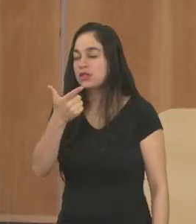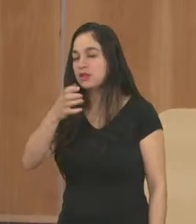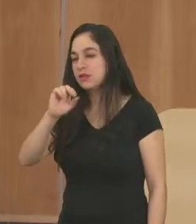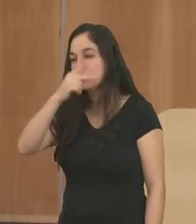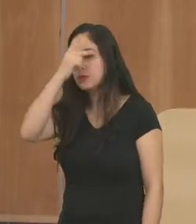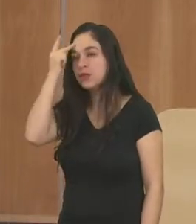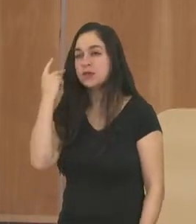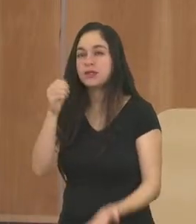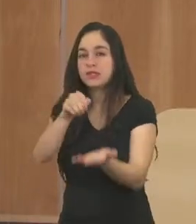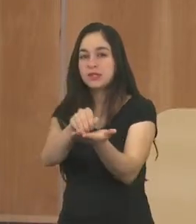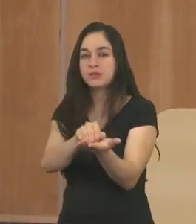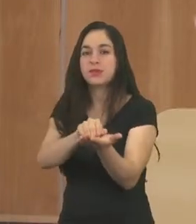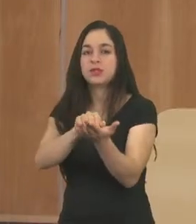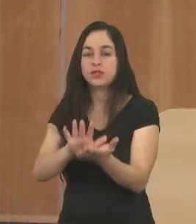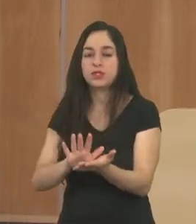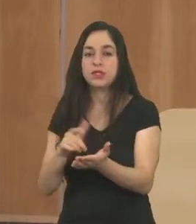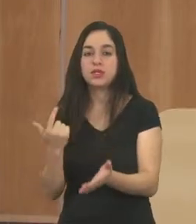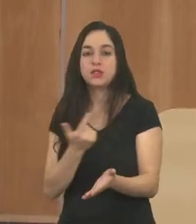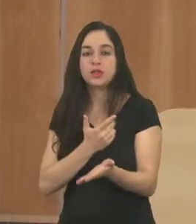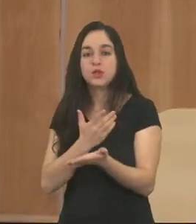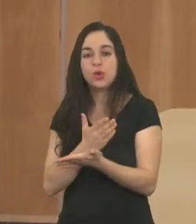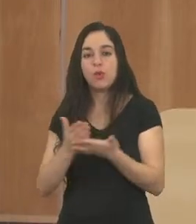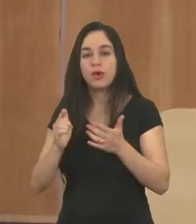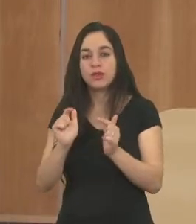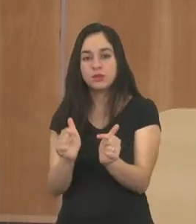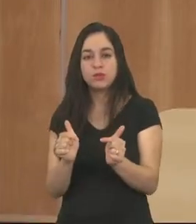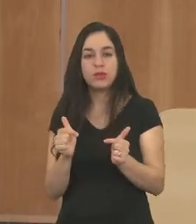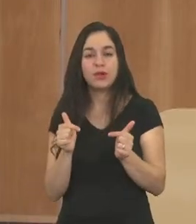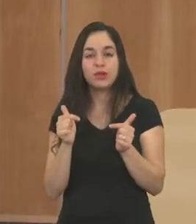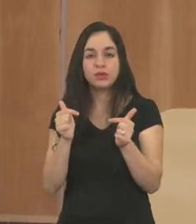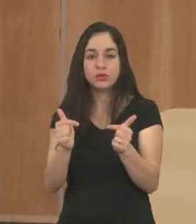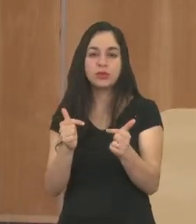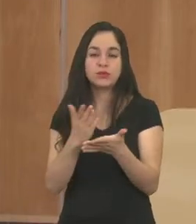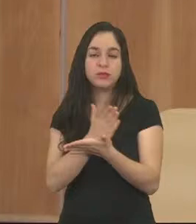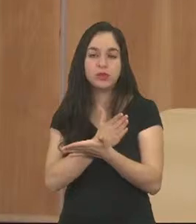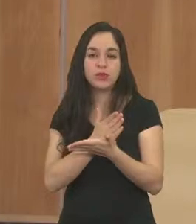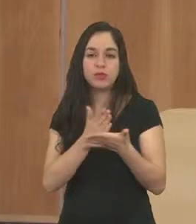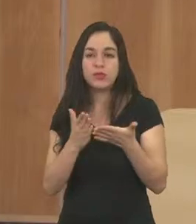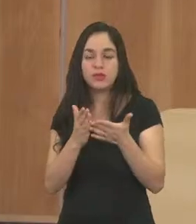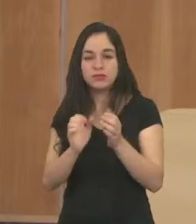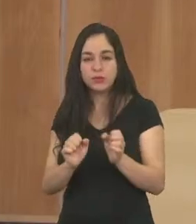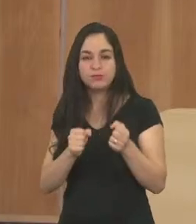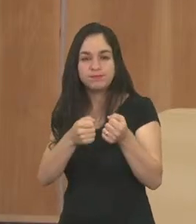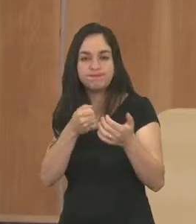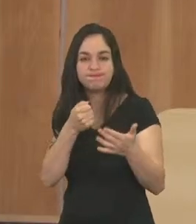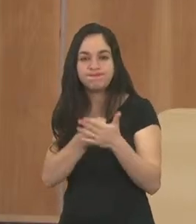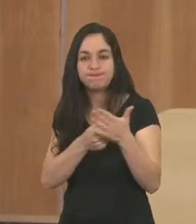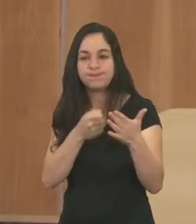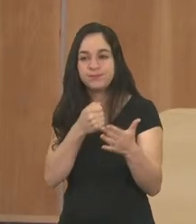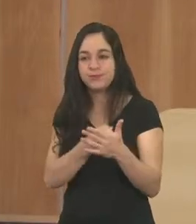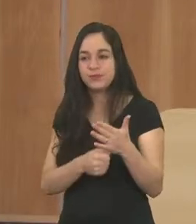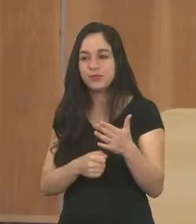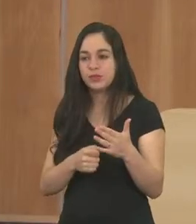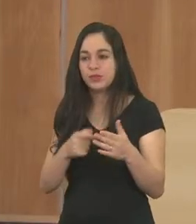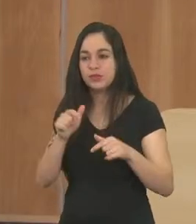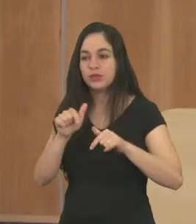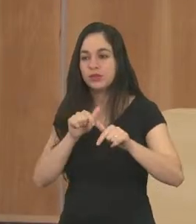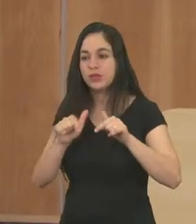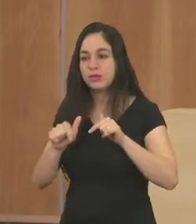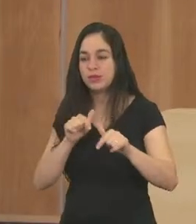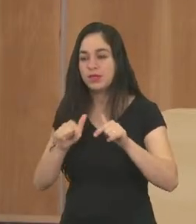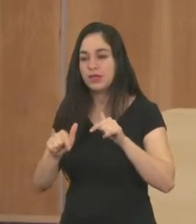para cá a gente inicia uma luta que no primeiro momento foi em defesa dos empregos, onde fruto da luta e